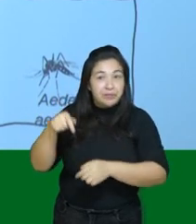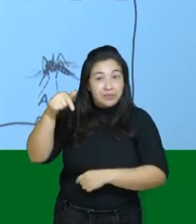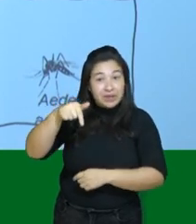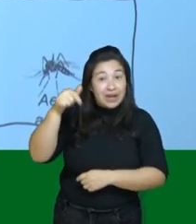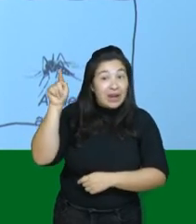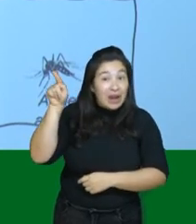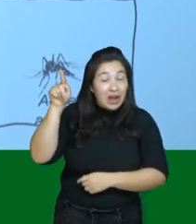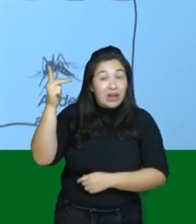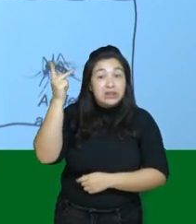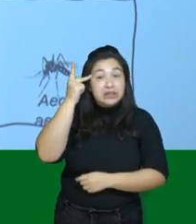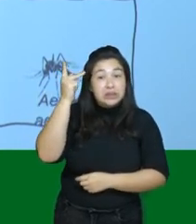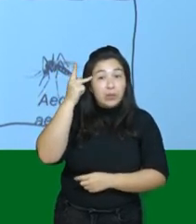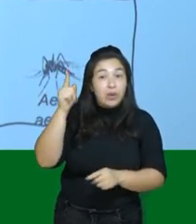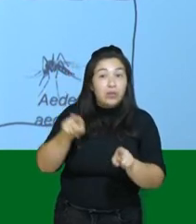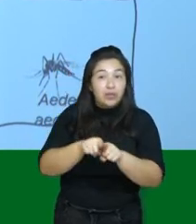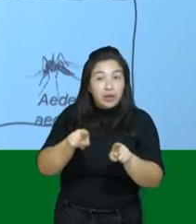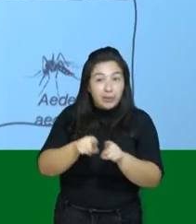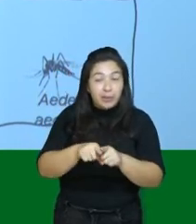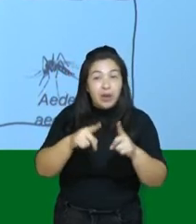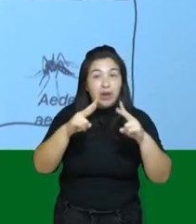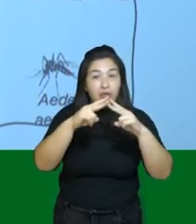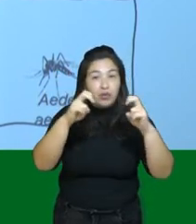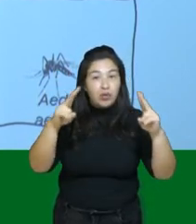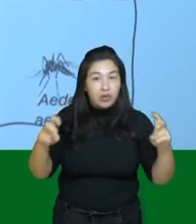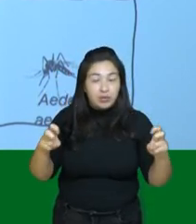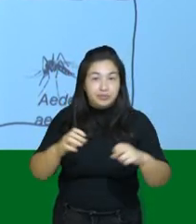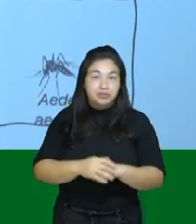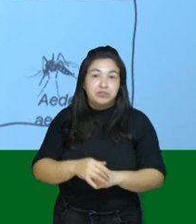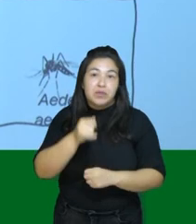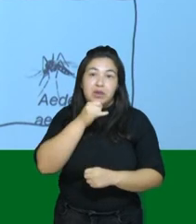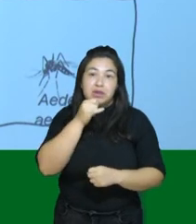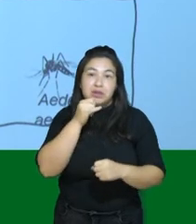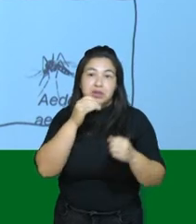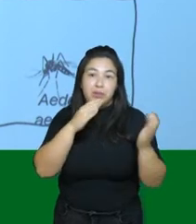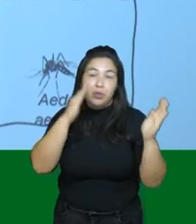na cidade de São Paulo e de Florianópolis. Na cidade de São Paulo,